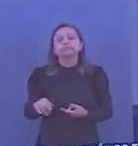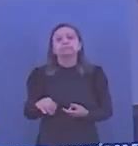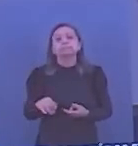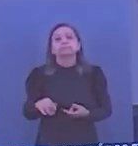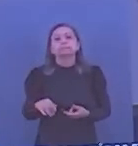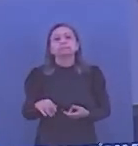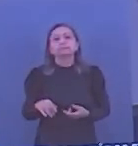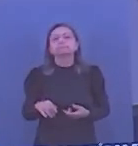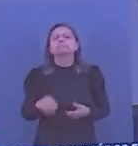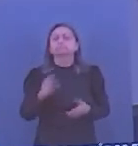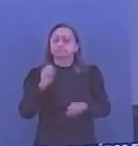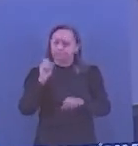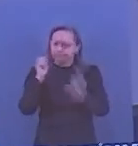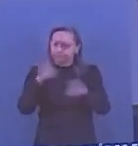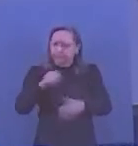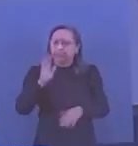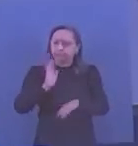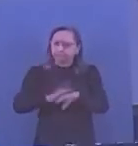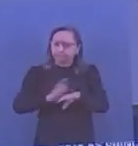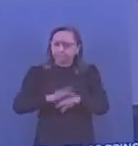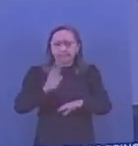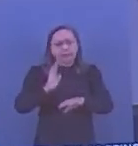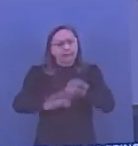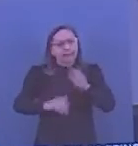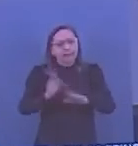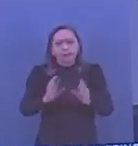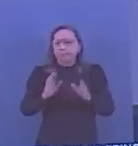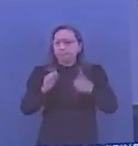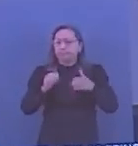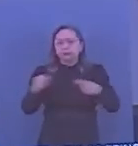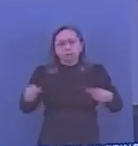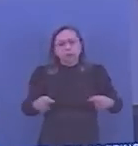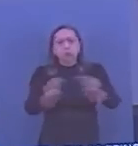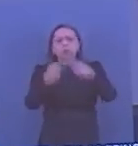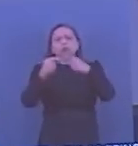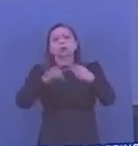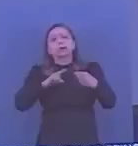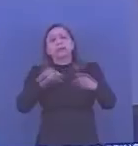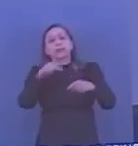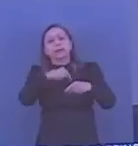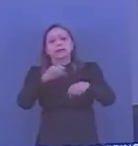Então, é o seguinte, irmão. E outra coisa que eu queria falar, Demore.